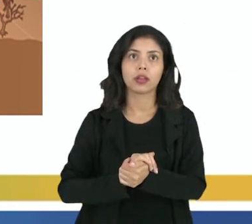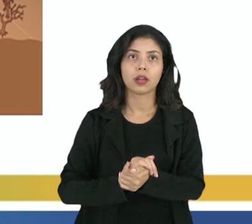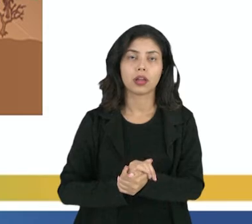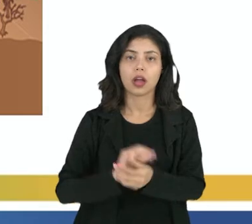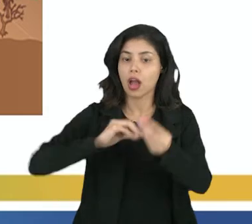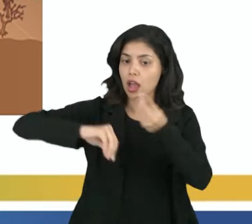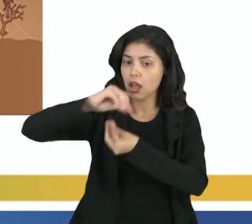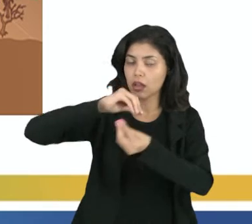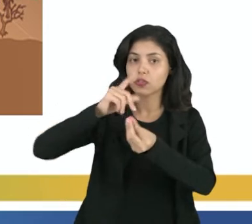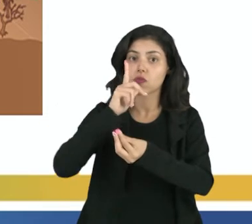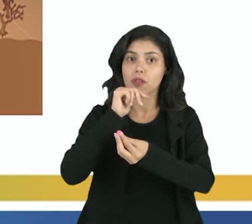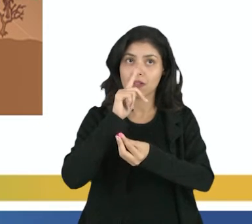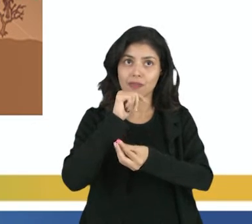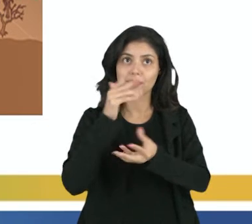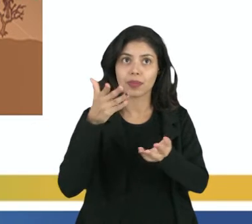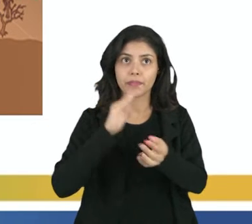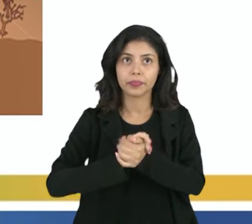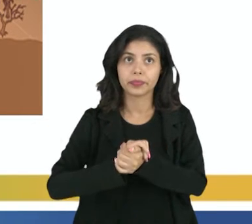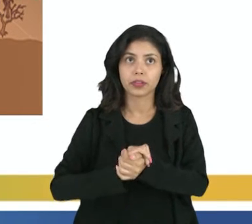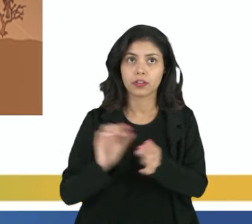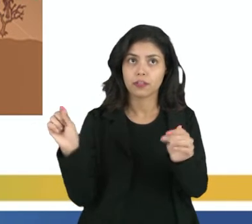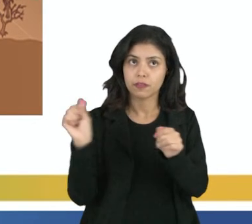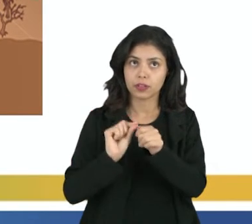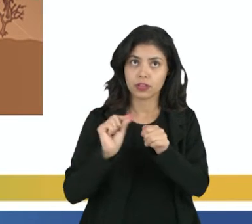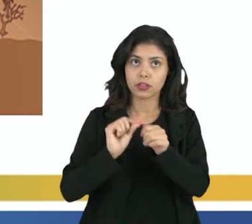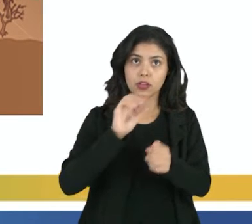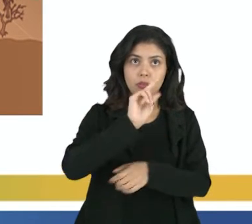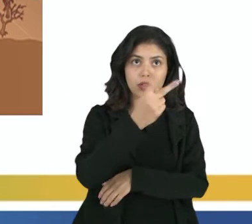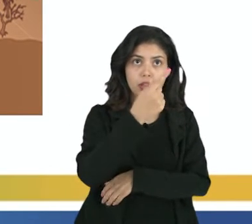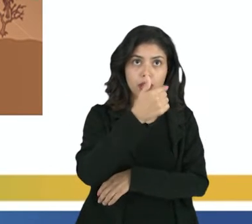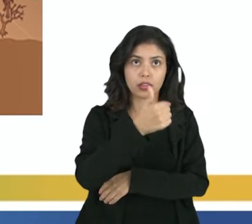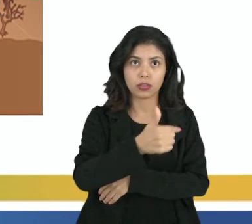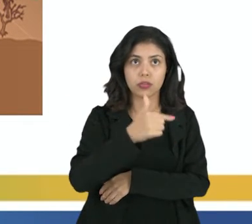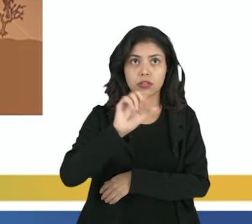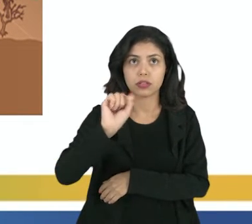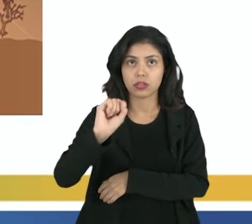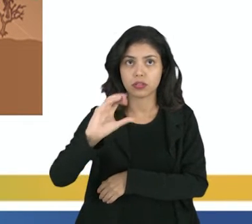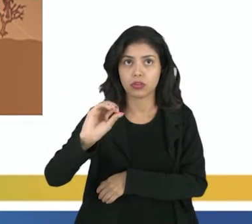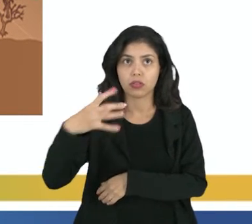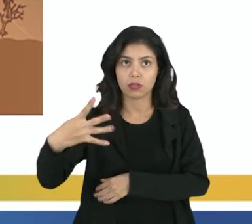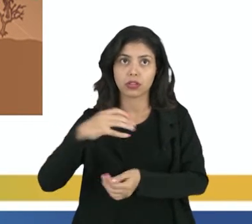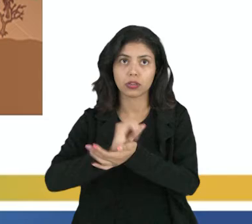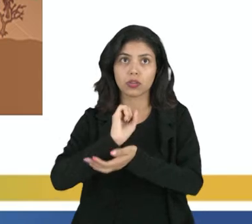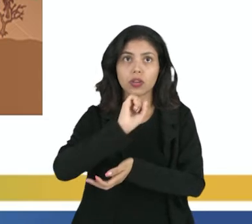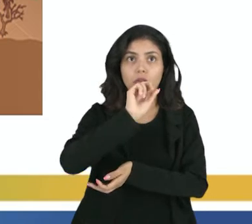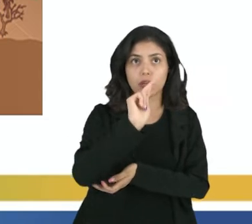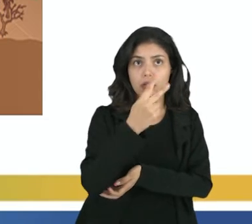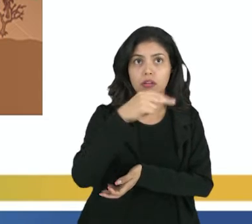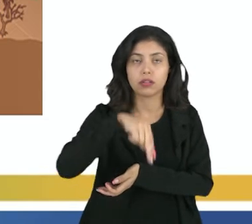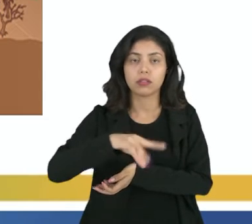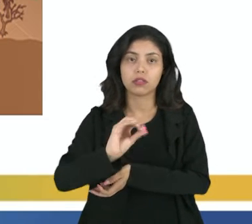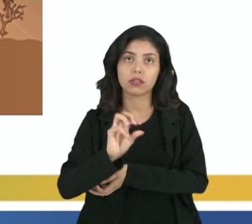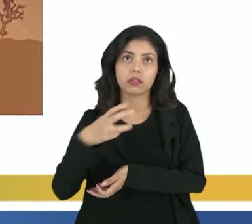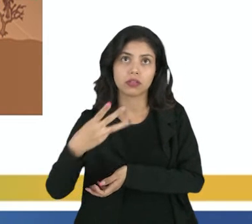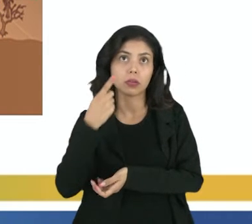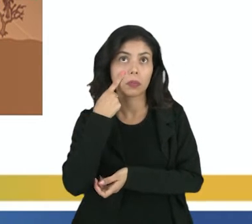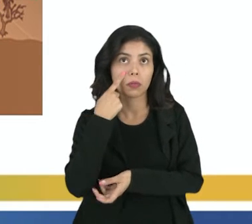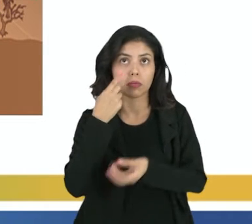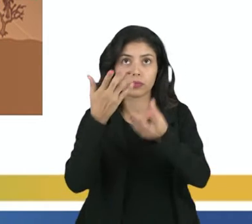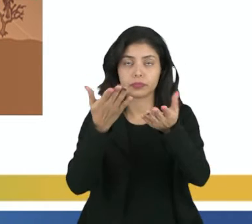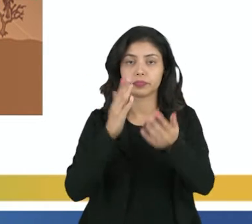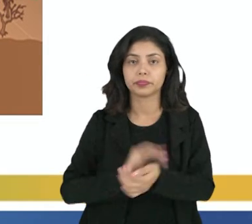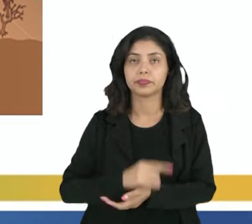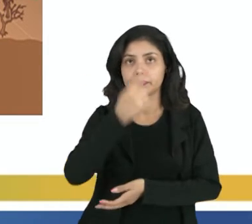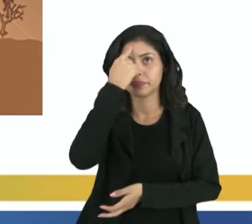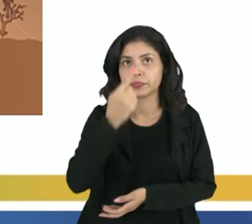com as gotas de chuva formando o ácido sulfúrico e o ácido nítrico como a gente pode observar aqui